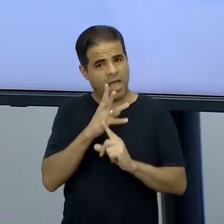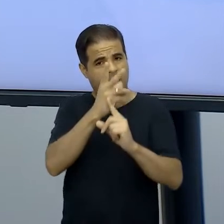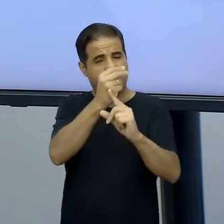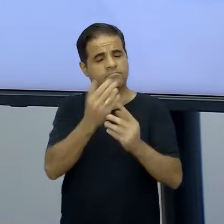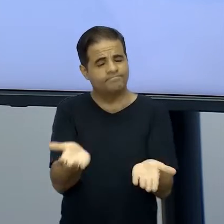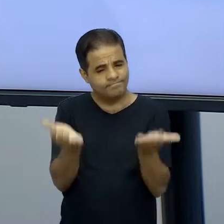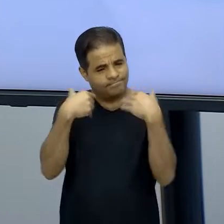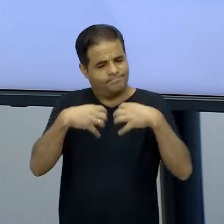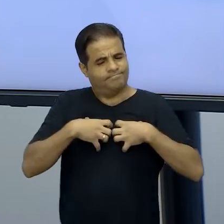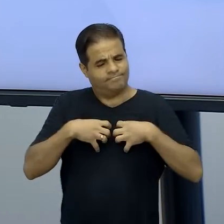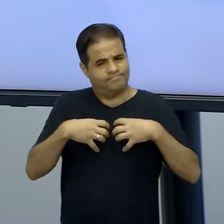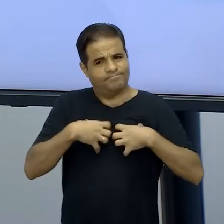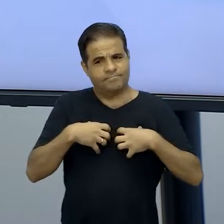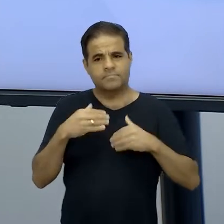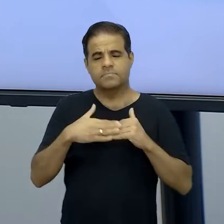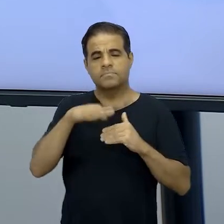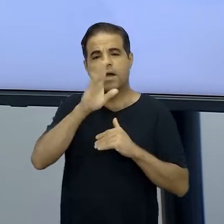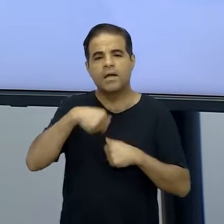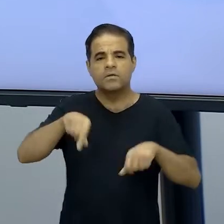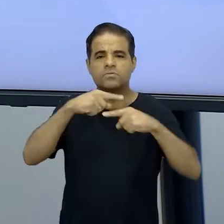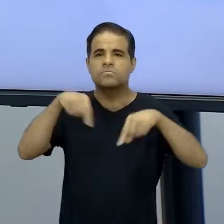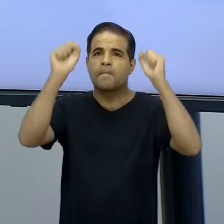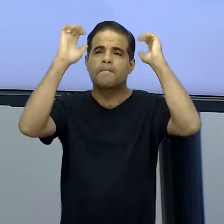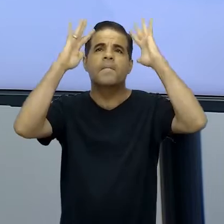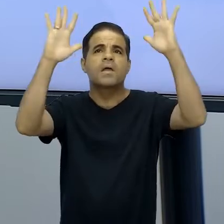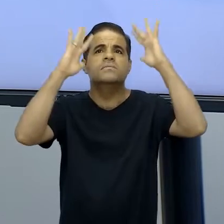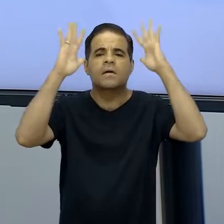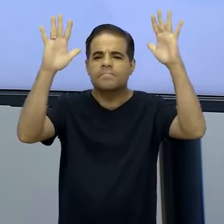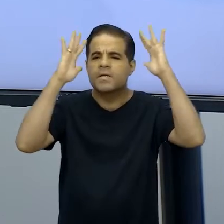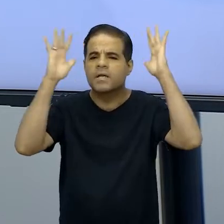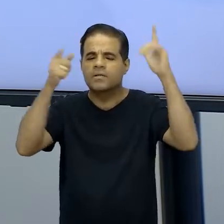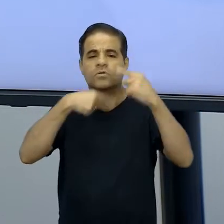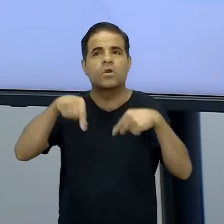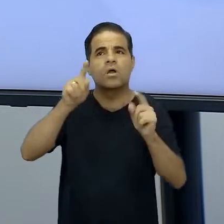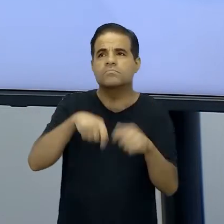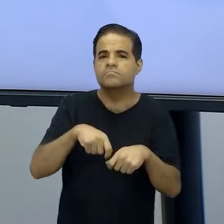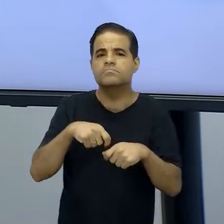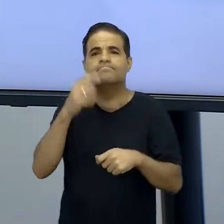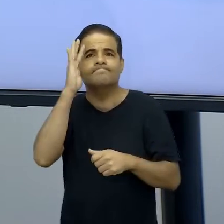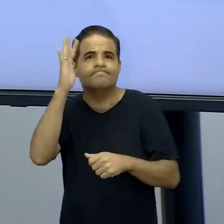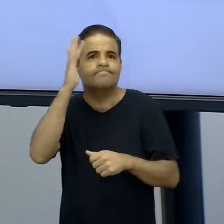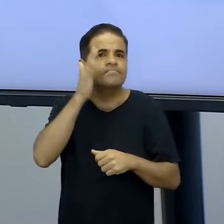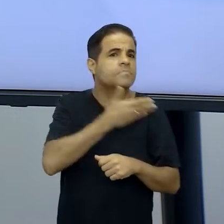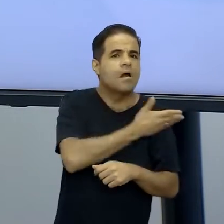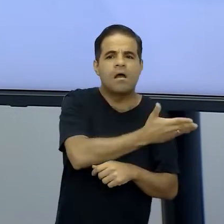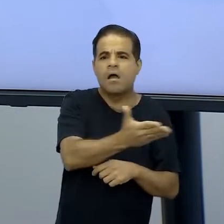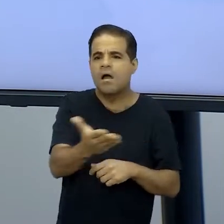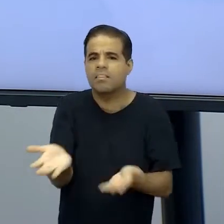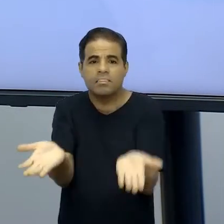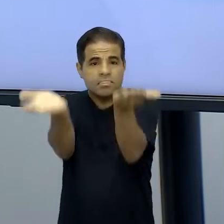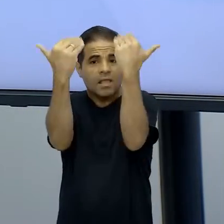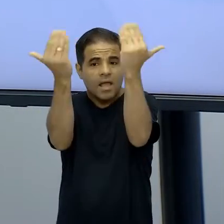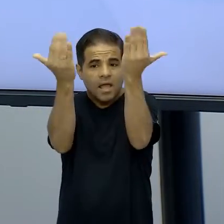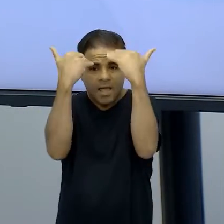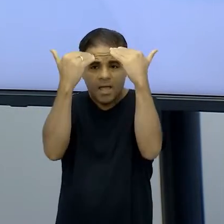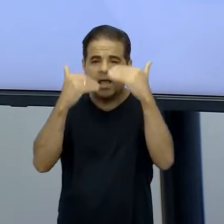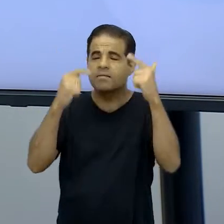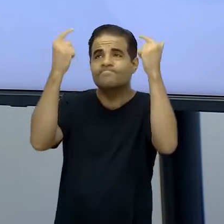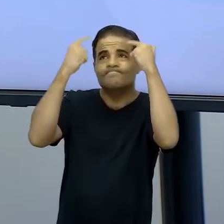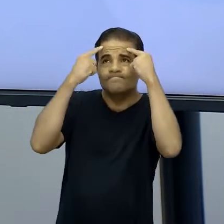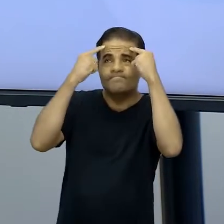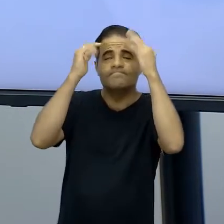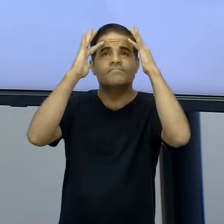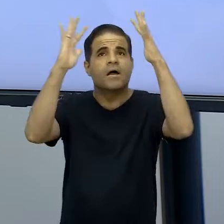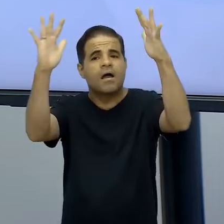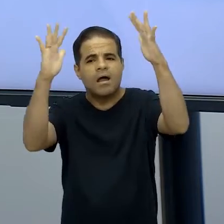nossos sentimentos, mas muito mais os nossos pensamentos, né? Porque a gente realmente reflete tudo aquilo que está aqui na nossa mente, nesse